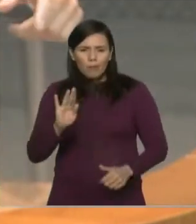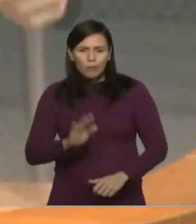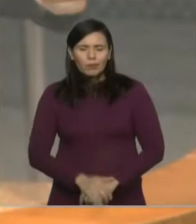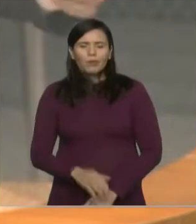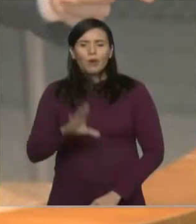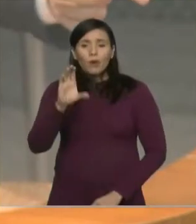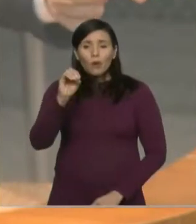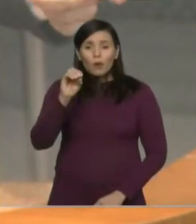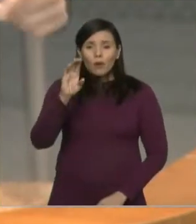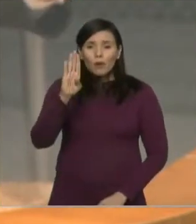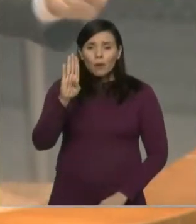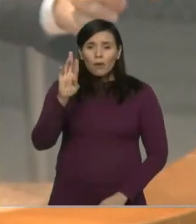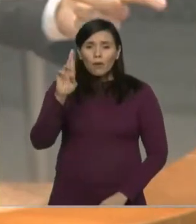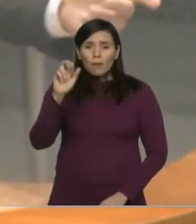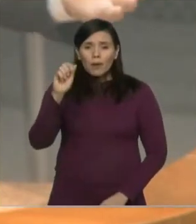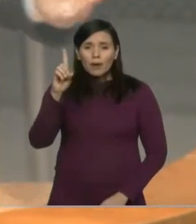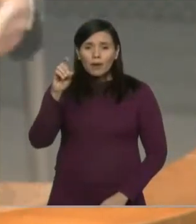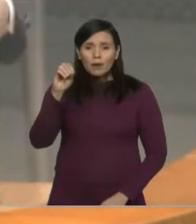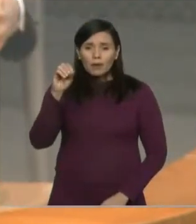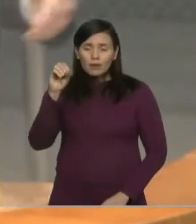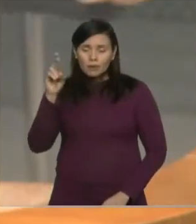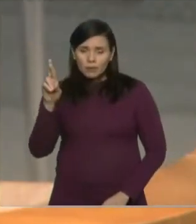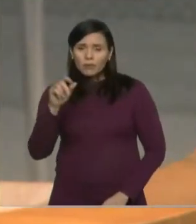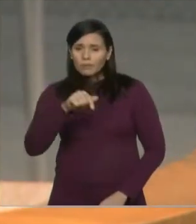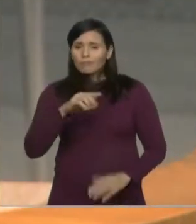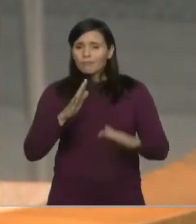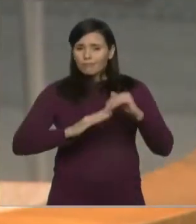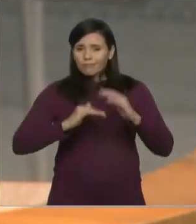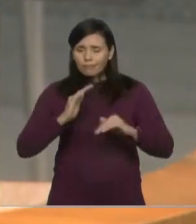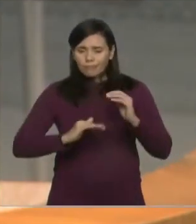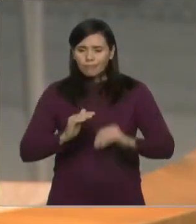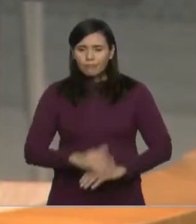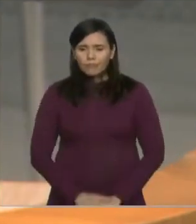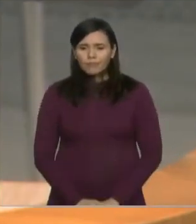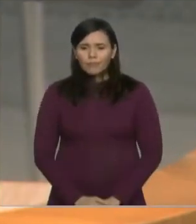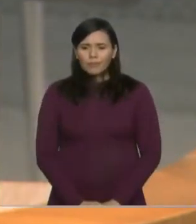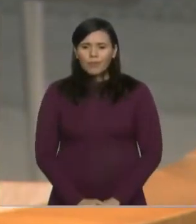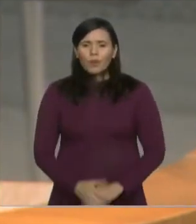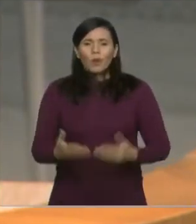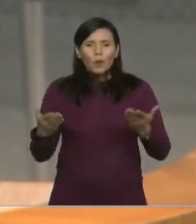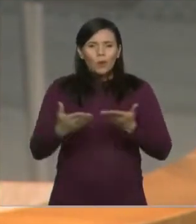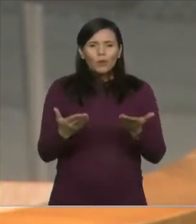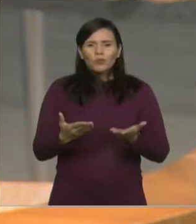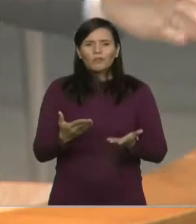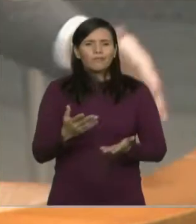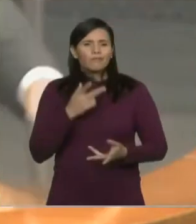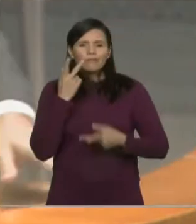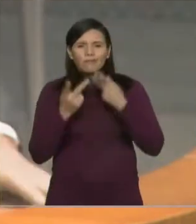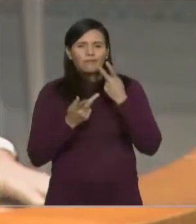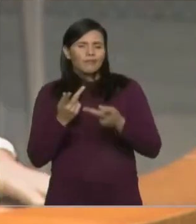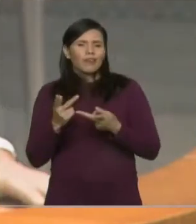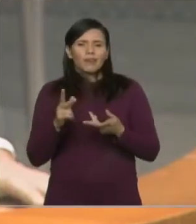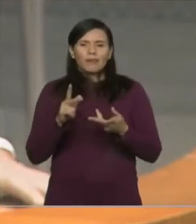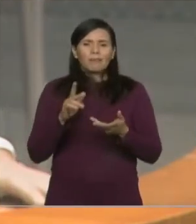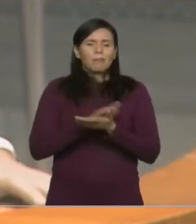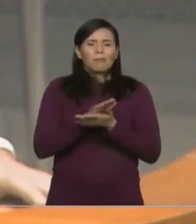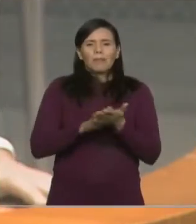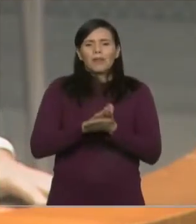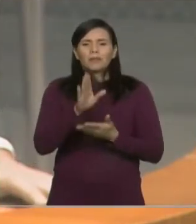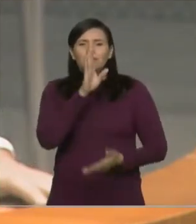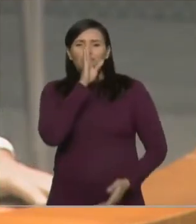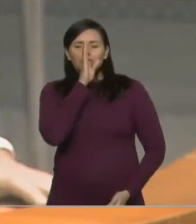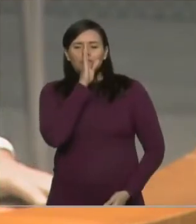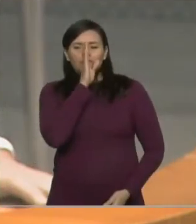muitos, talvez retoricamente, lamentavam, porque hoje nada mais falam sobre isso, porque talvez o assunto não está mais em moda. Mas nós